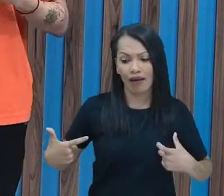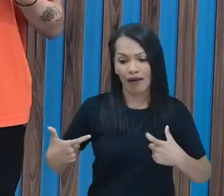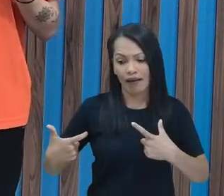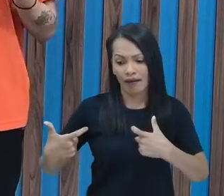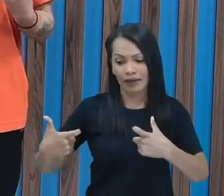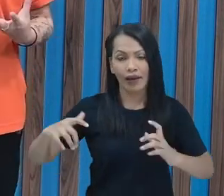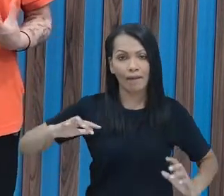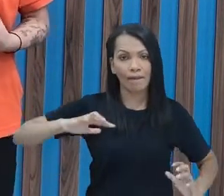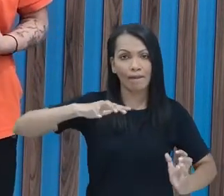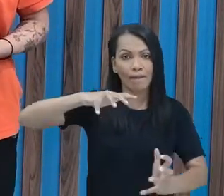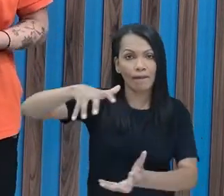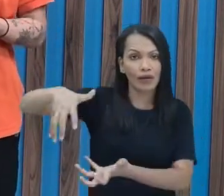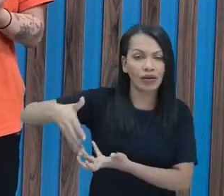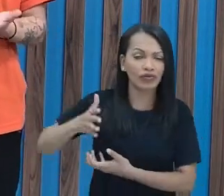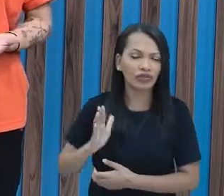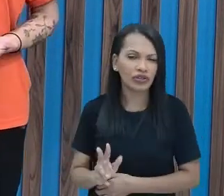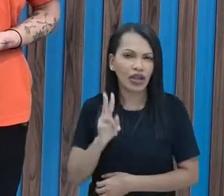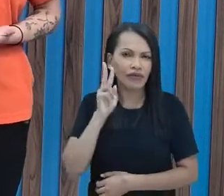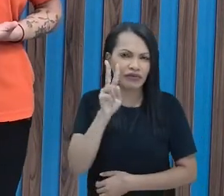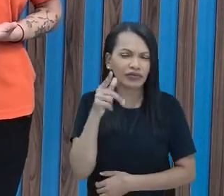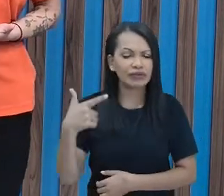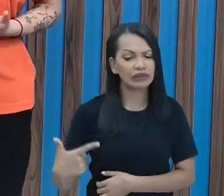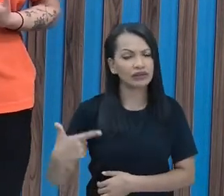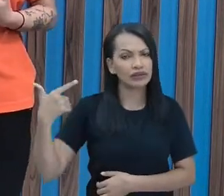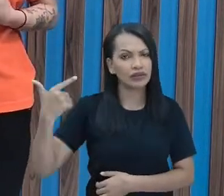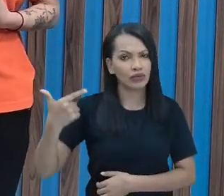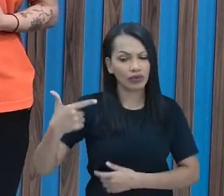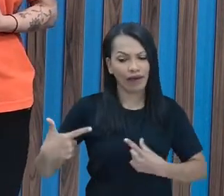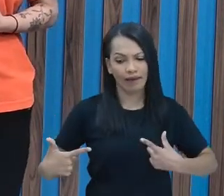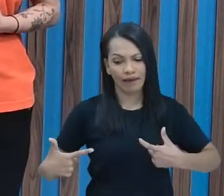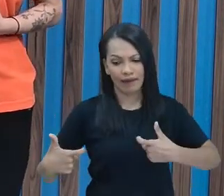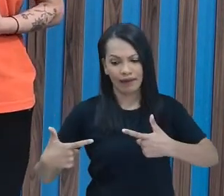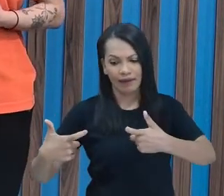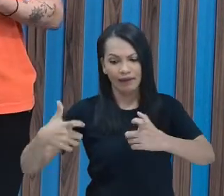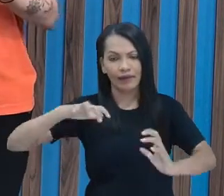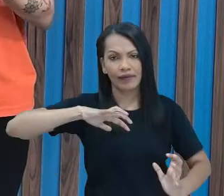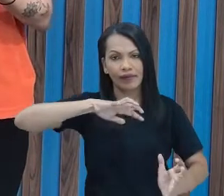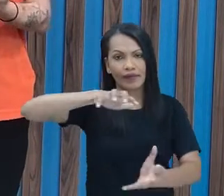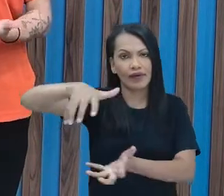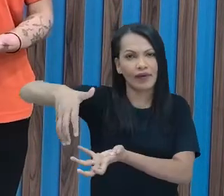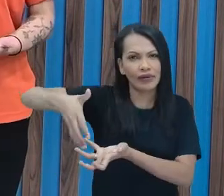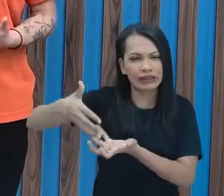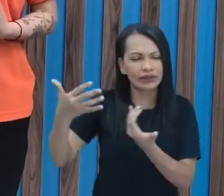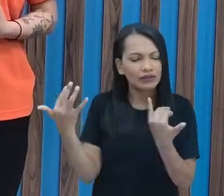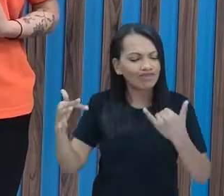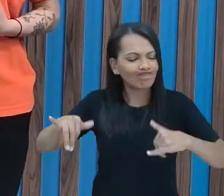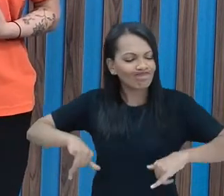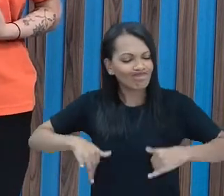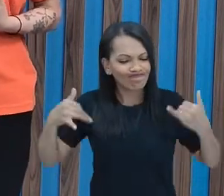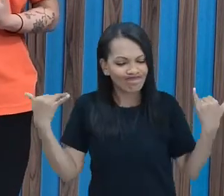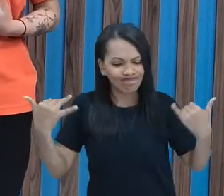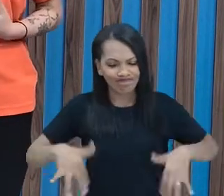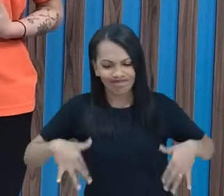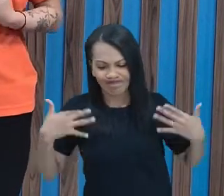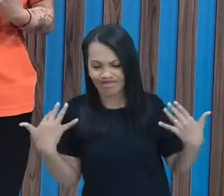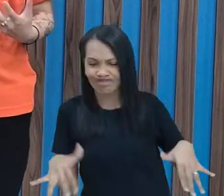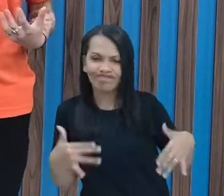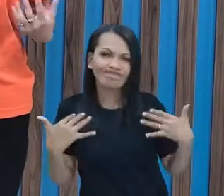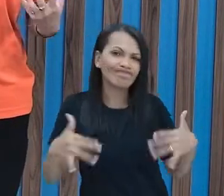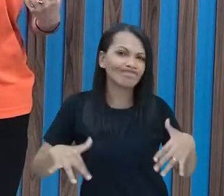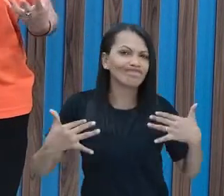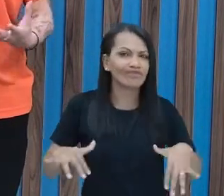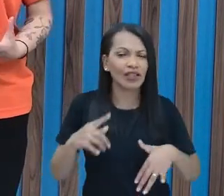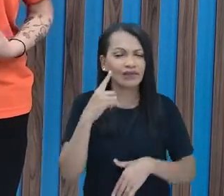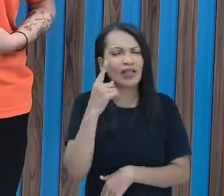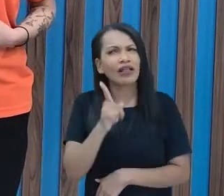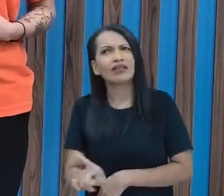viu relatos aí o quanto a Segunda Guerra Mundial foi um momento muito doloroso, né? No aspecto não só ali